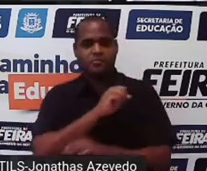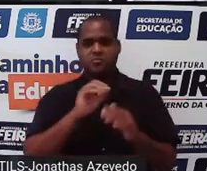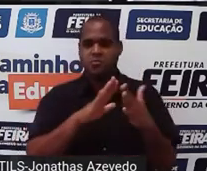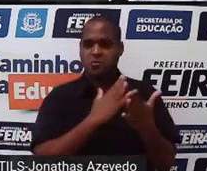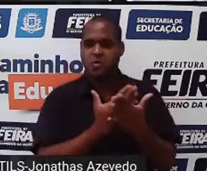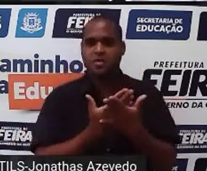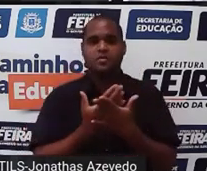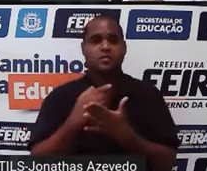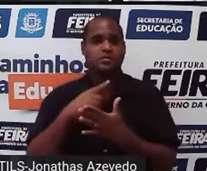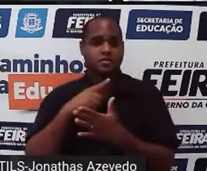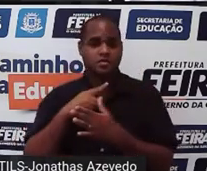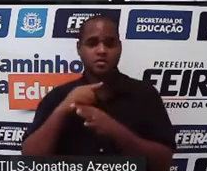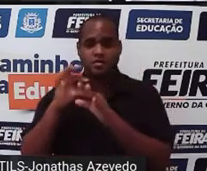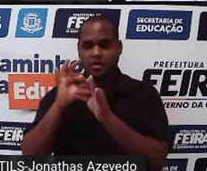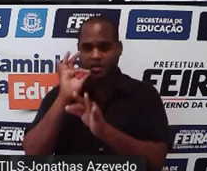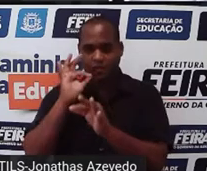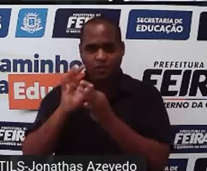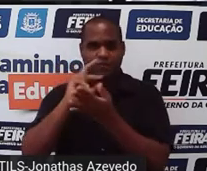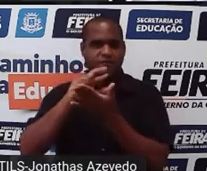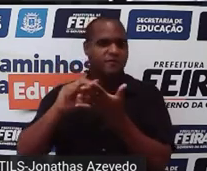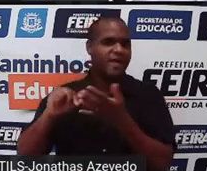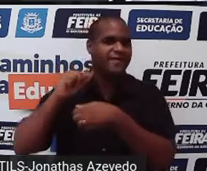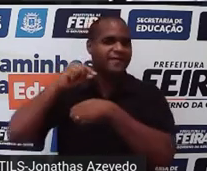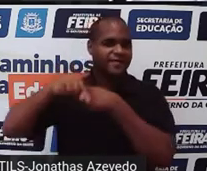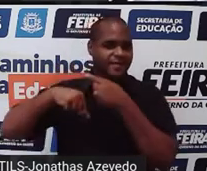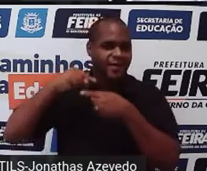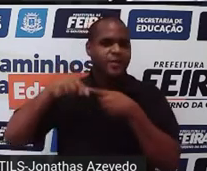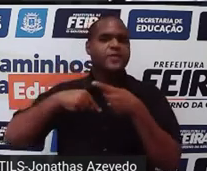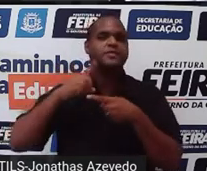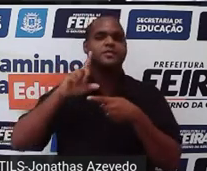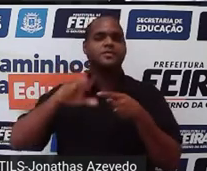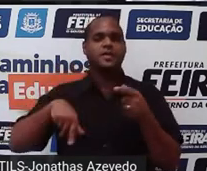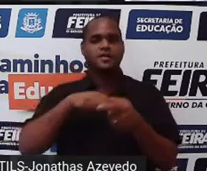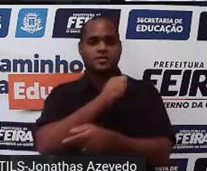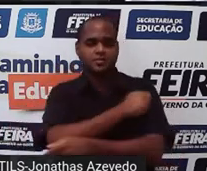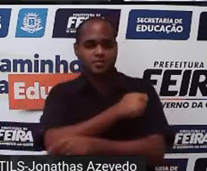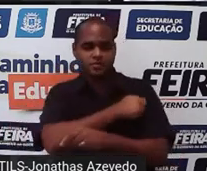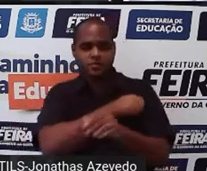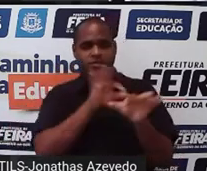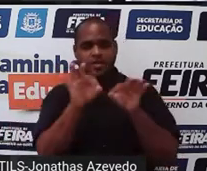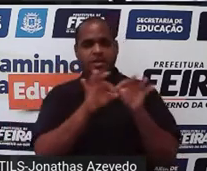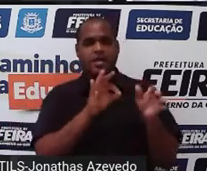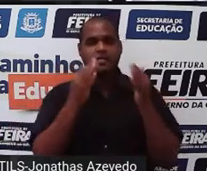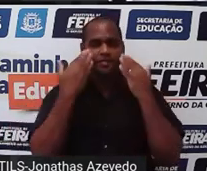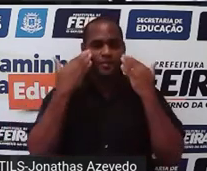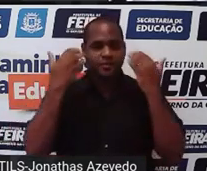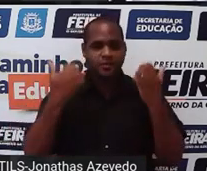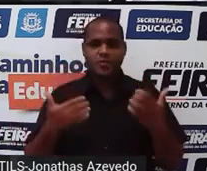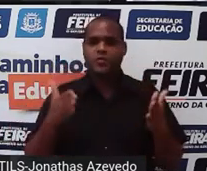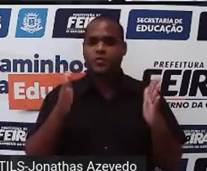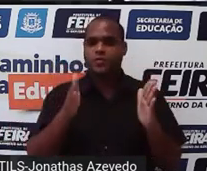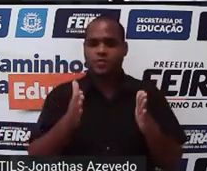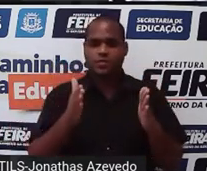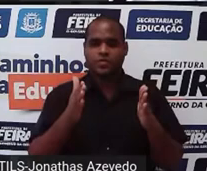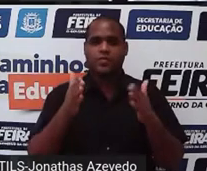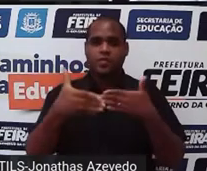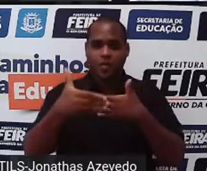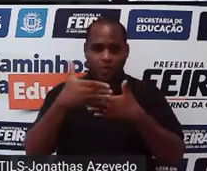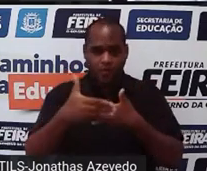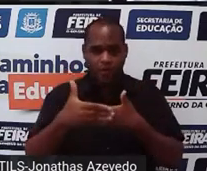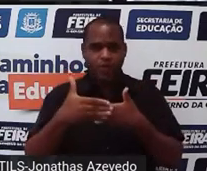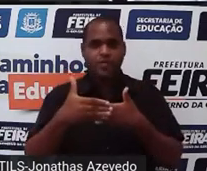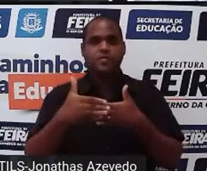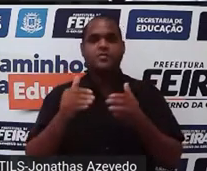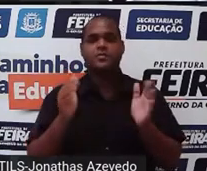ano de uma escola levou canudos e barbante para que os alunos construíssem representações,